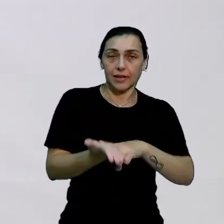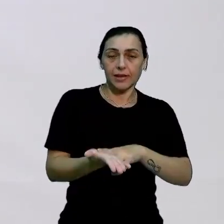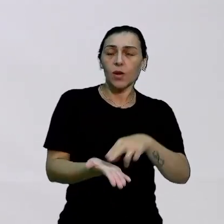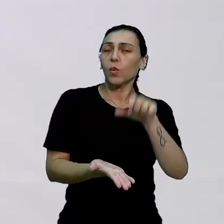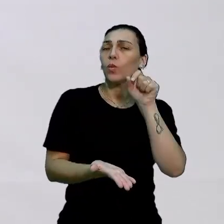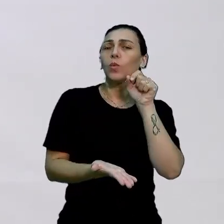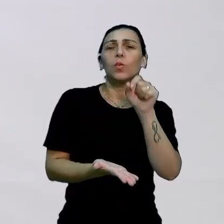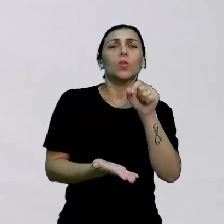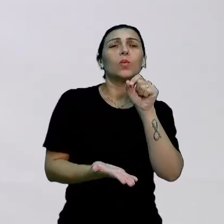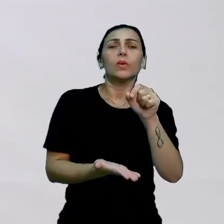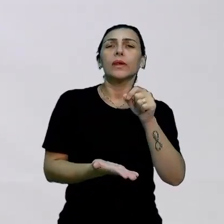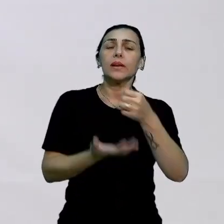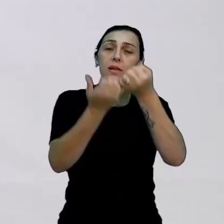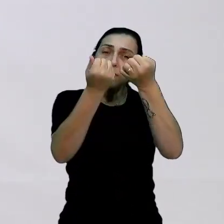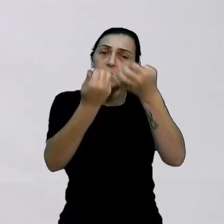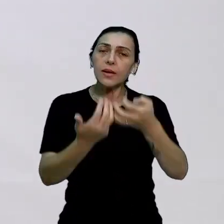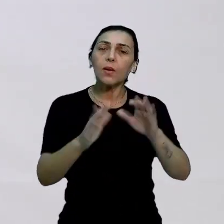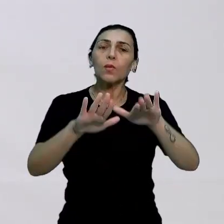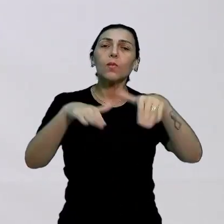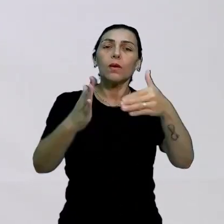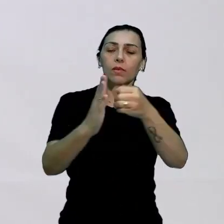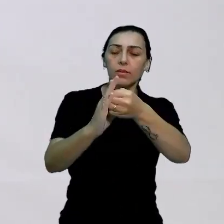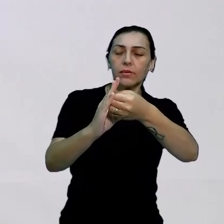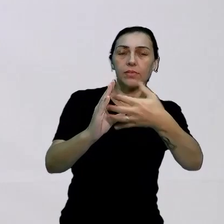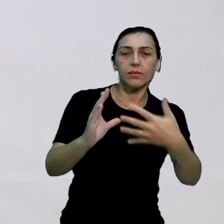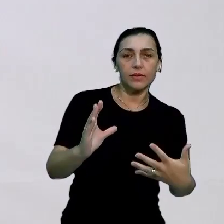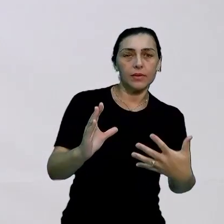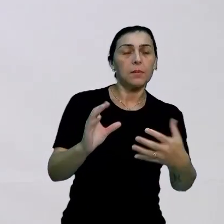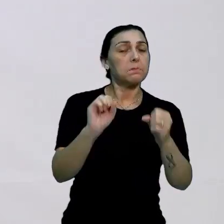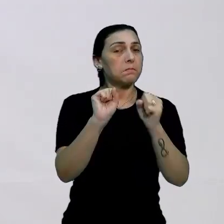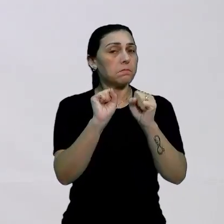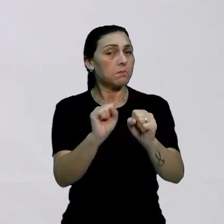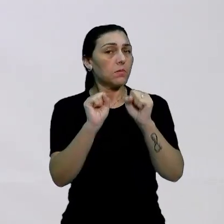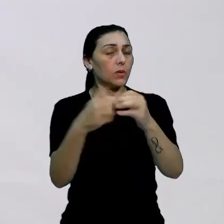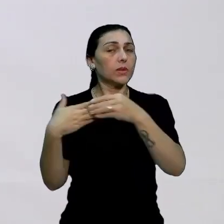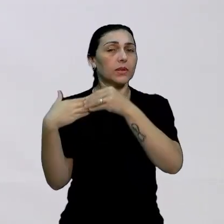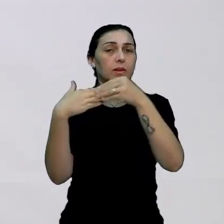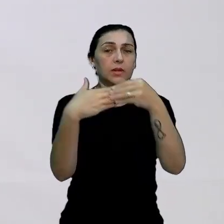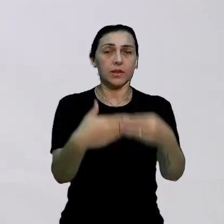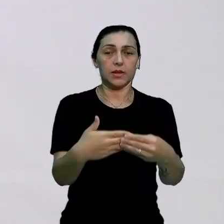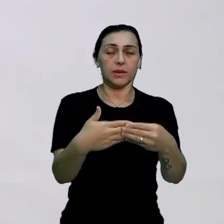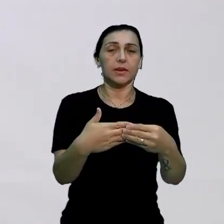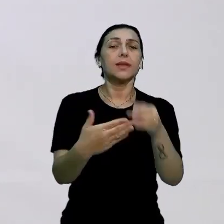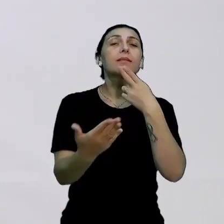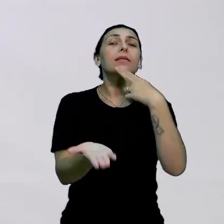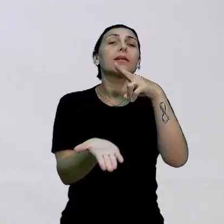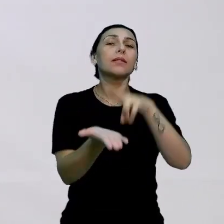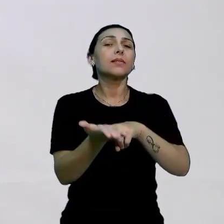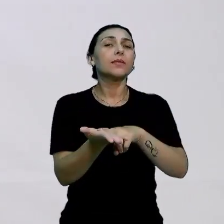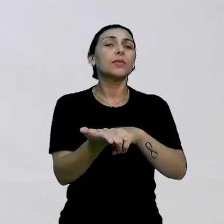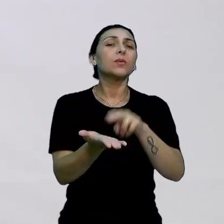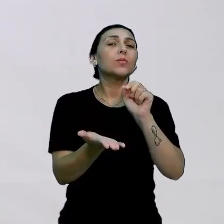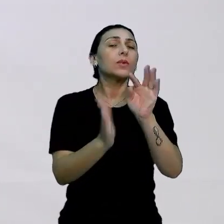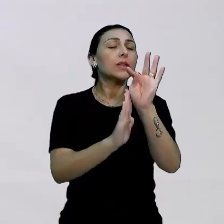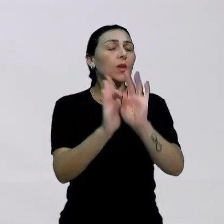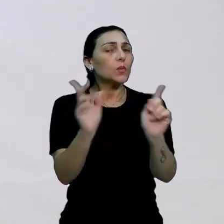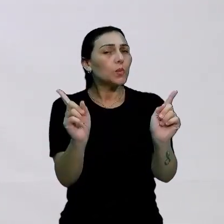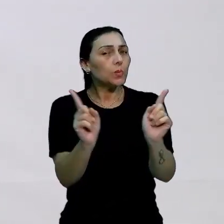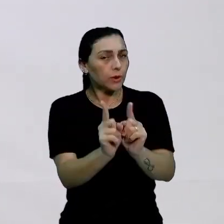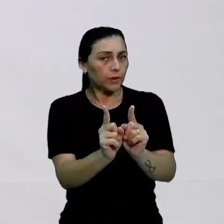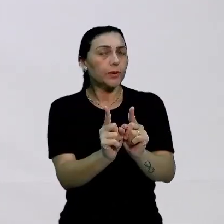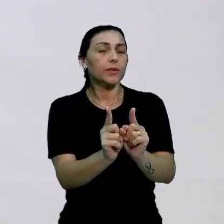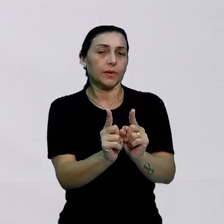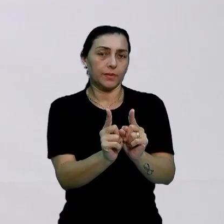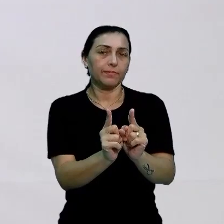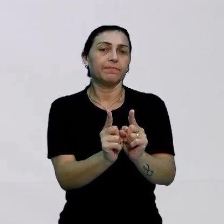que eu posso dizer, que características a gente pode trazer acerca dessa carta? É um texto curto, tá?